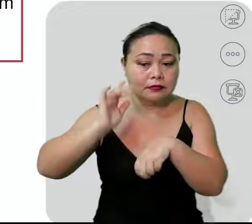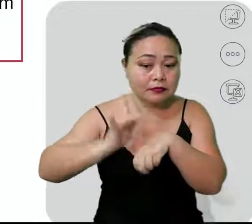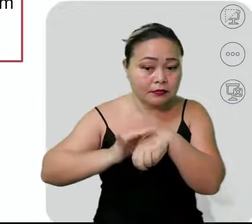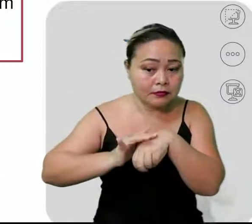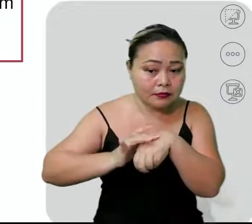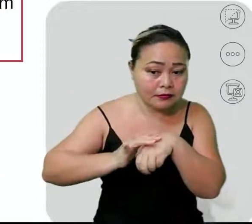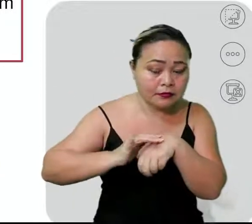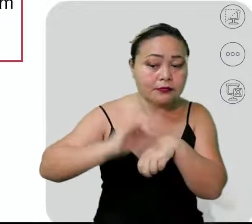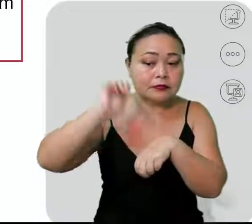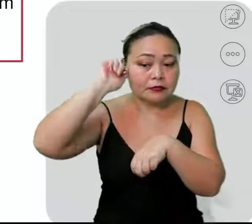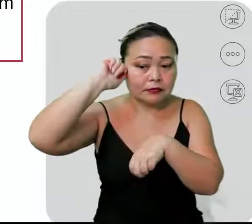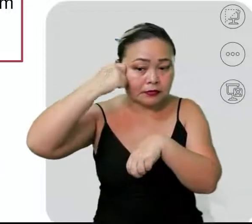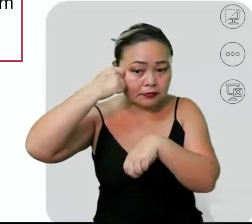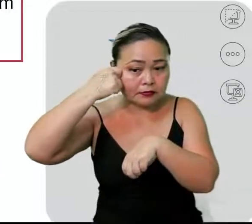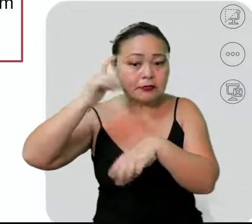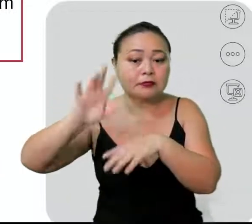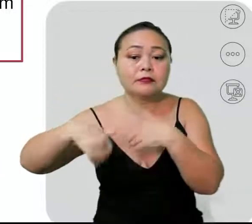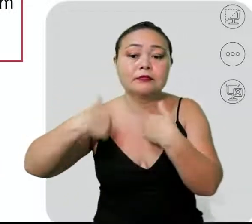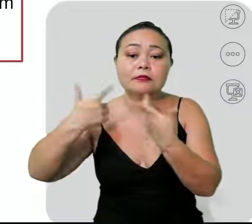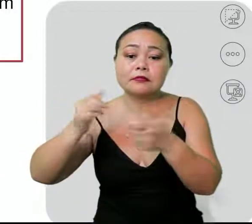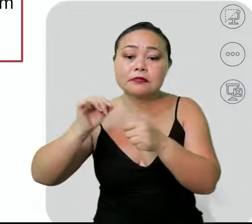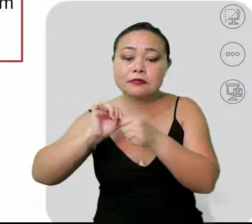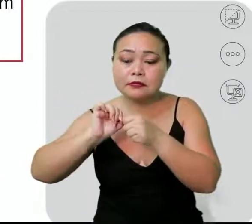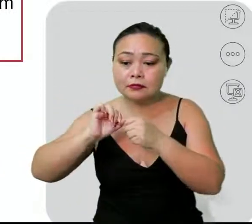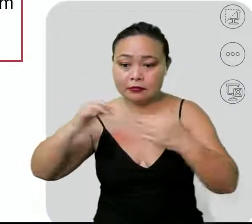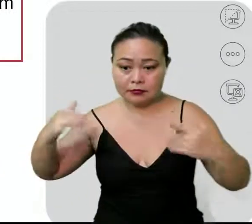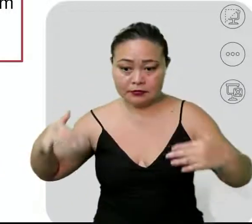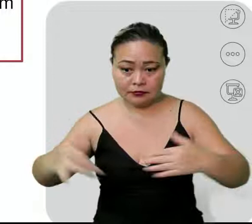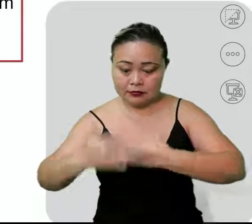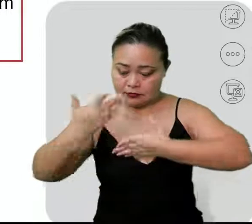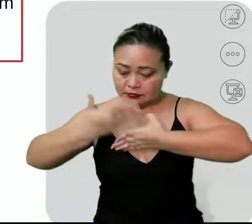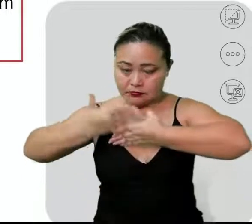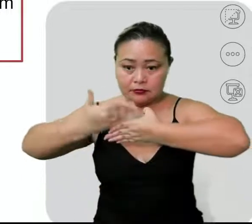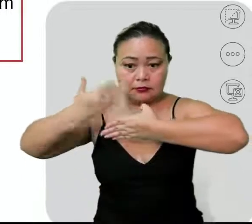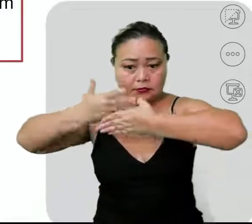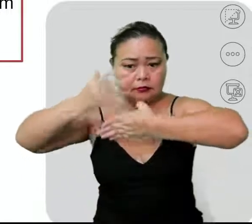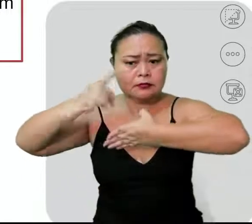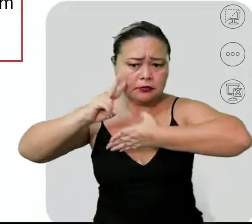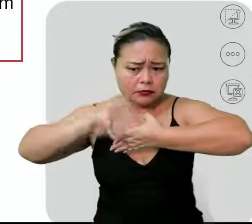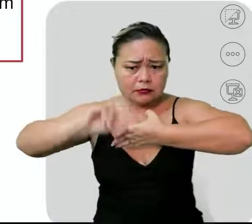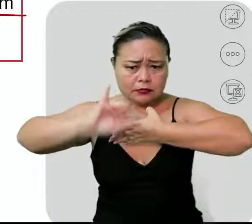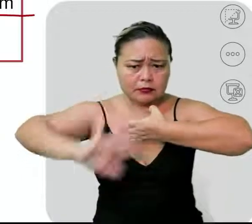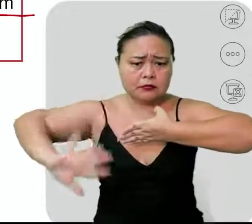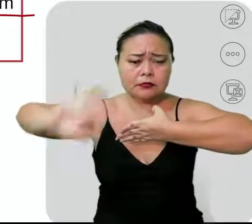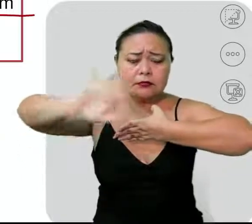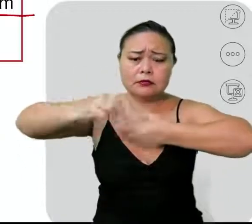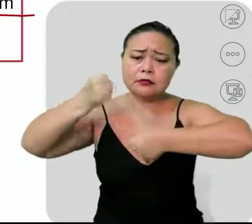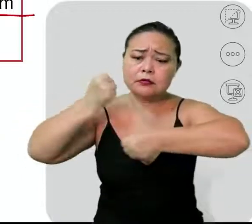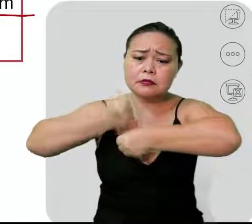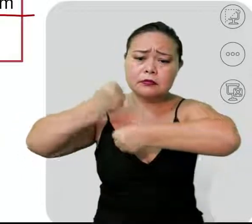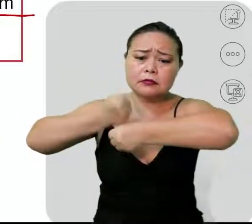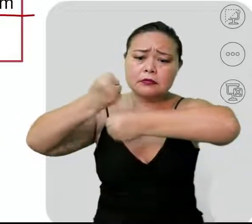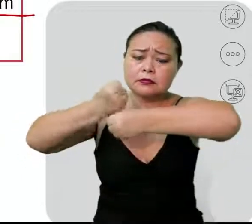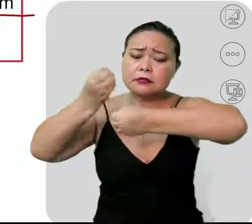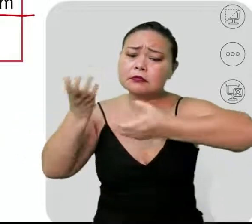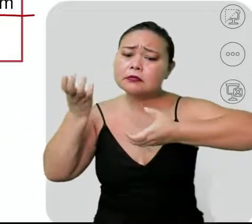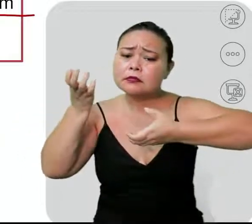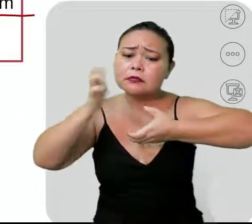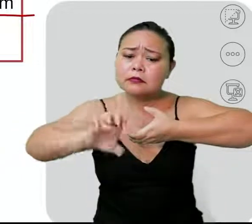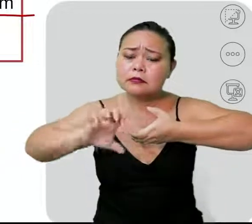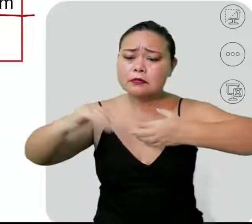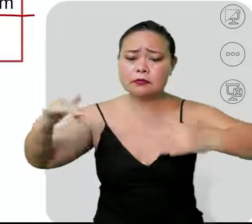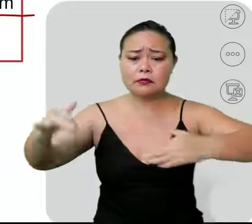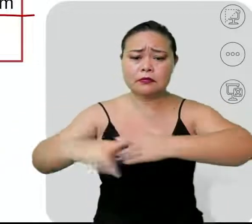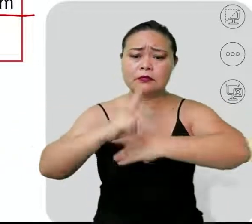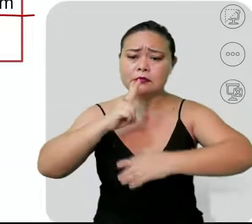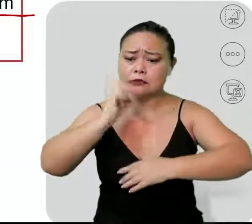as cidades eram cercada por altas muralhas E vocês viram algumas imagens também construído o